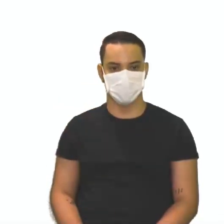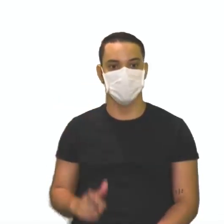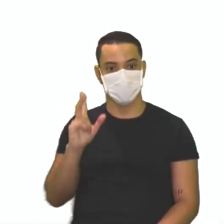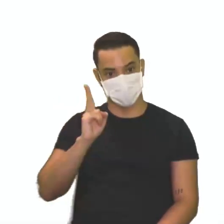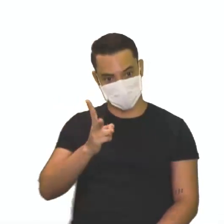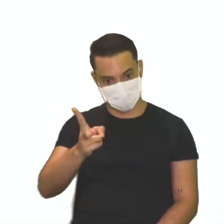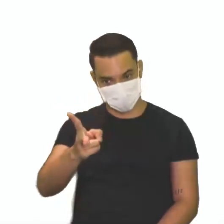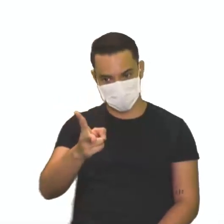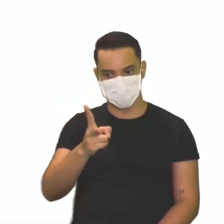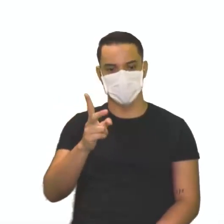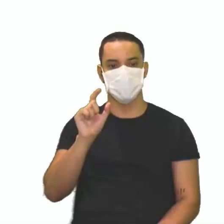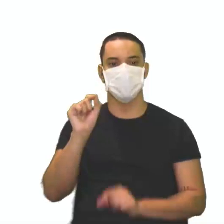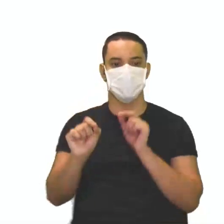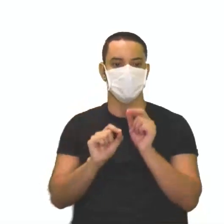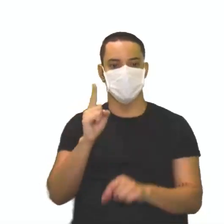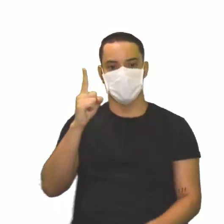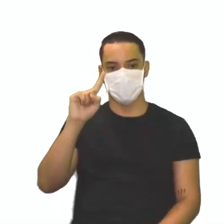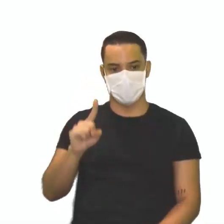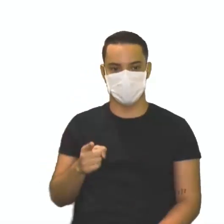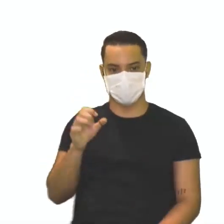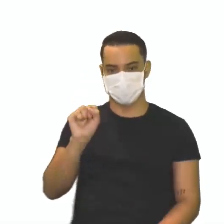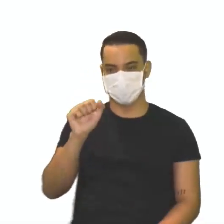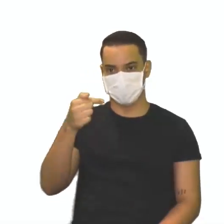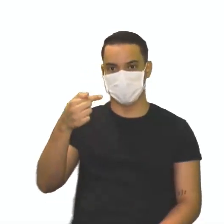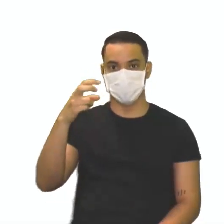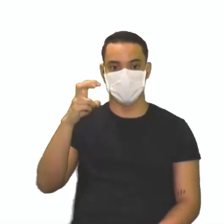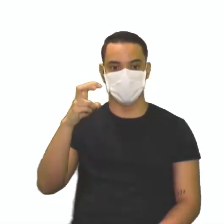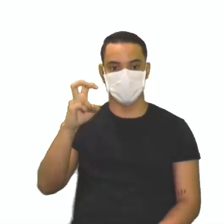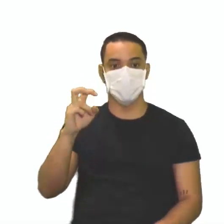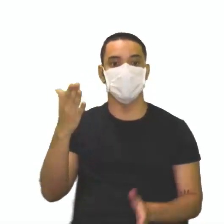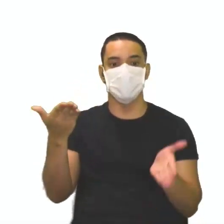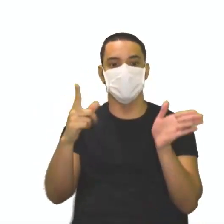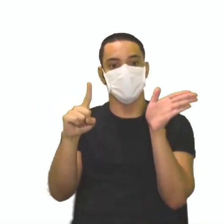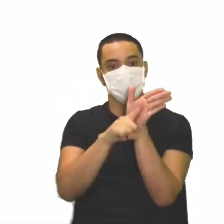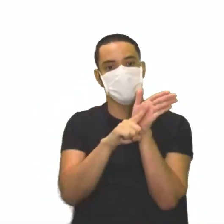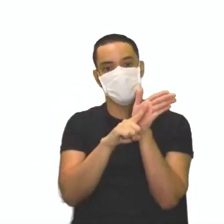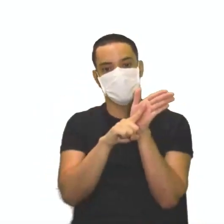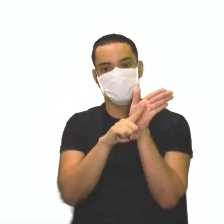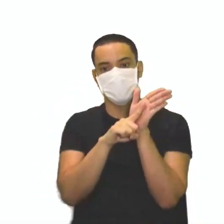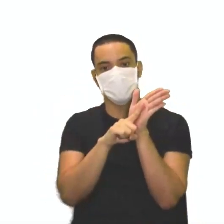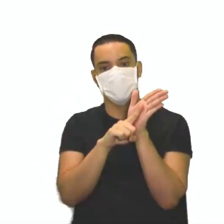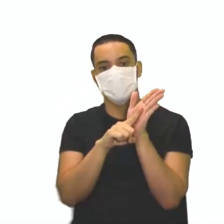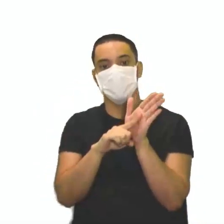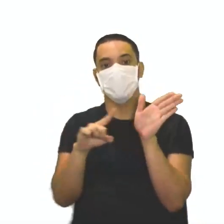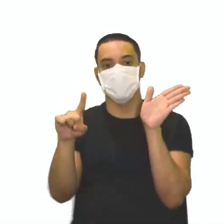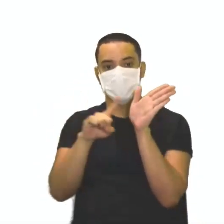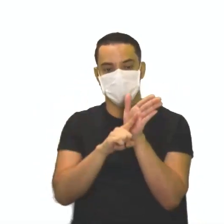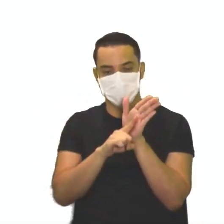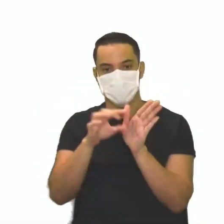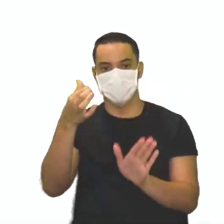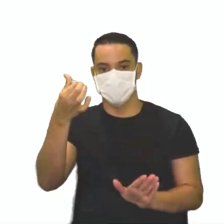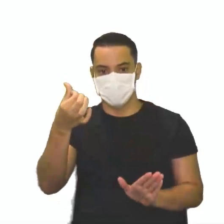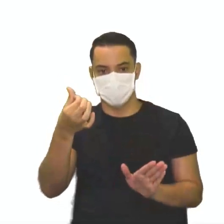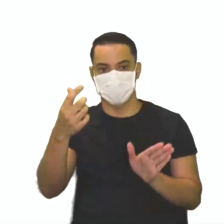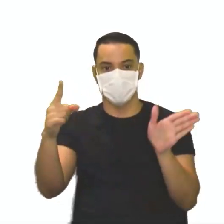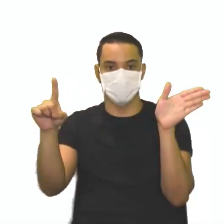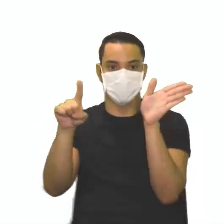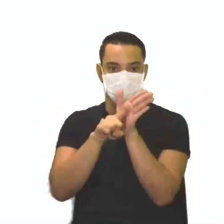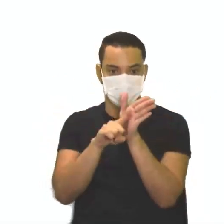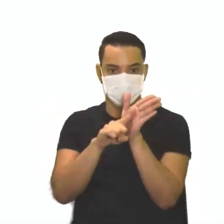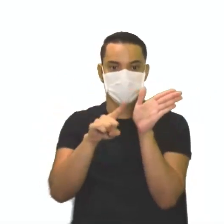Conservei a base aqui. Pessoal, a brincadeira aqui é o seguinte, subtrai. Então, eu tenho menos 6